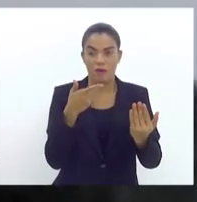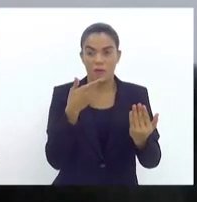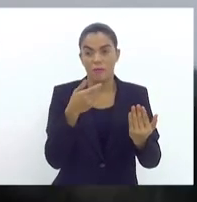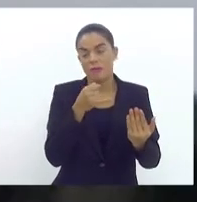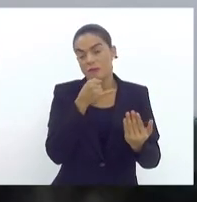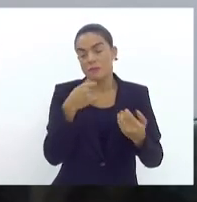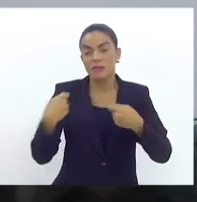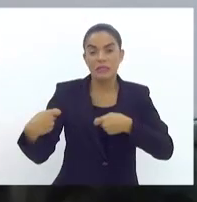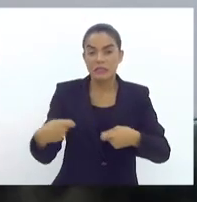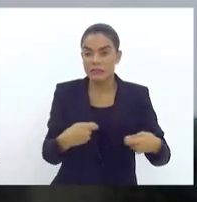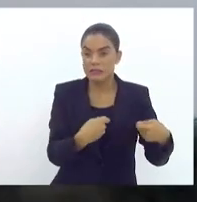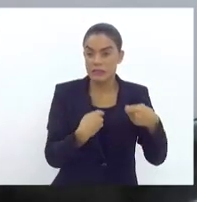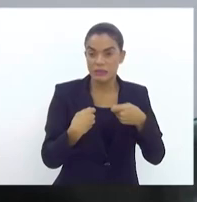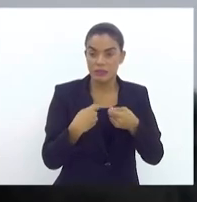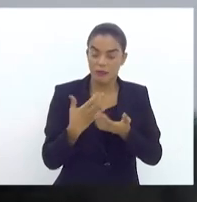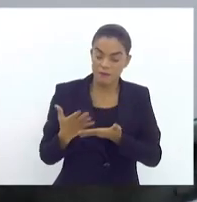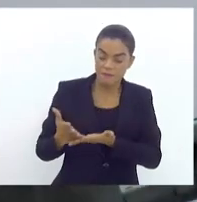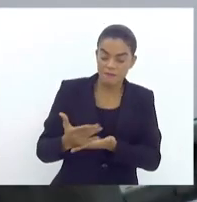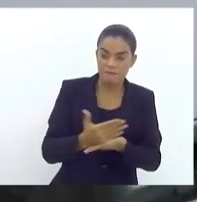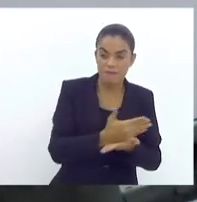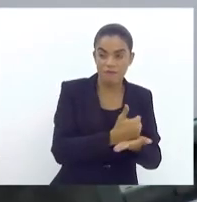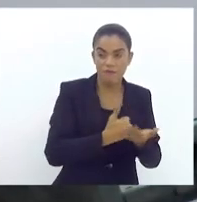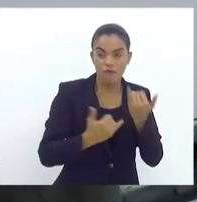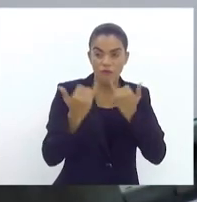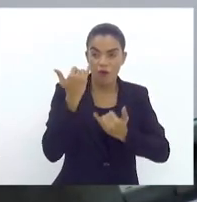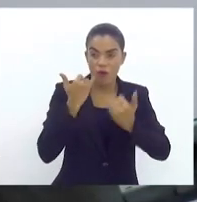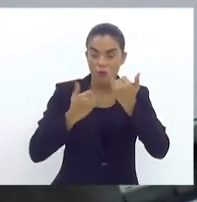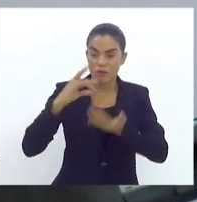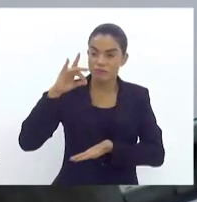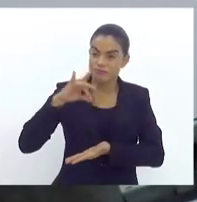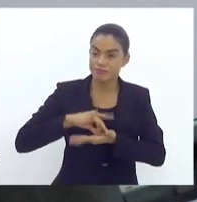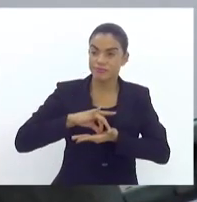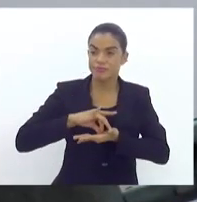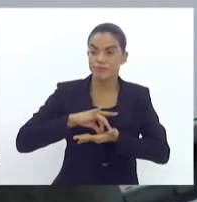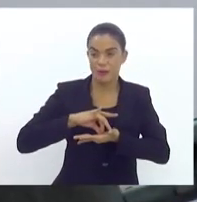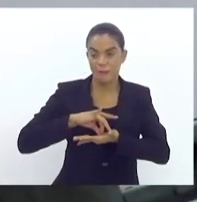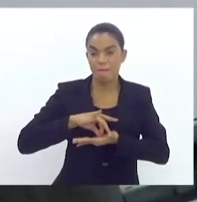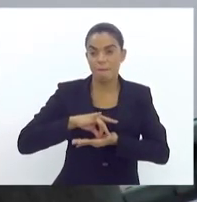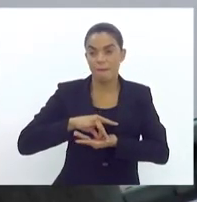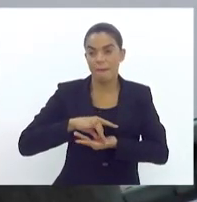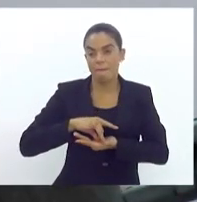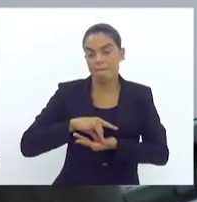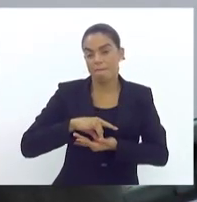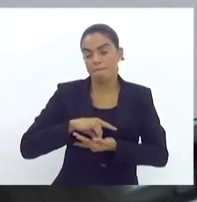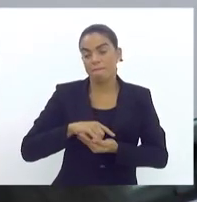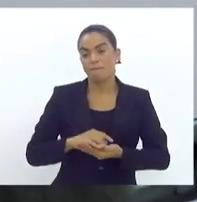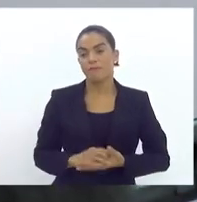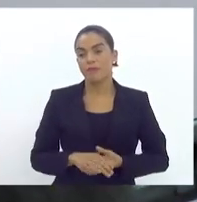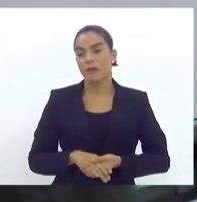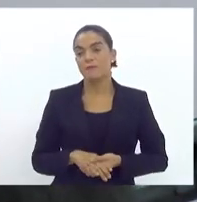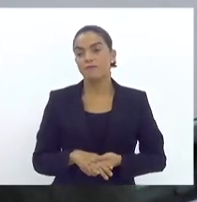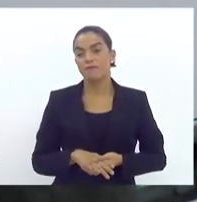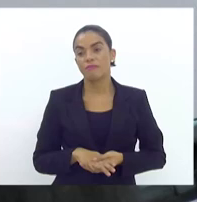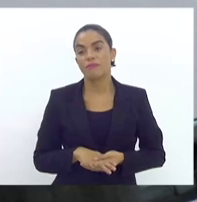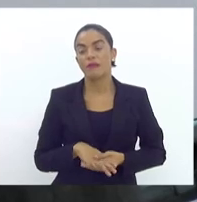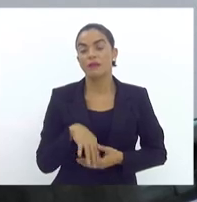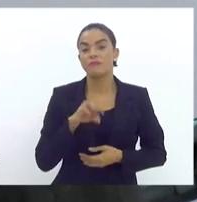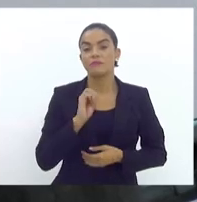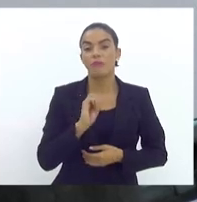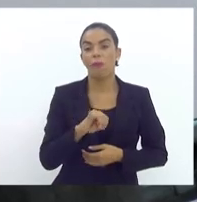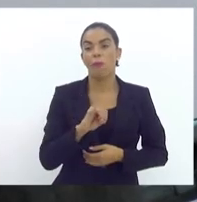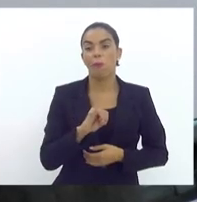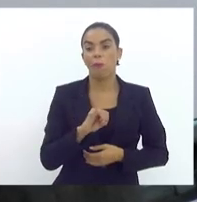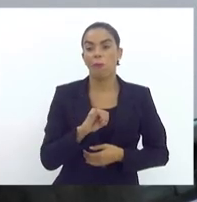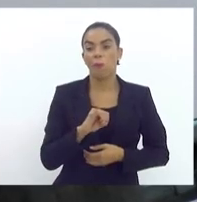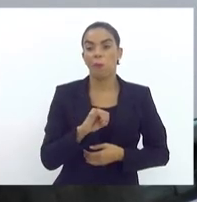da necessidade dos dados concretos a ausência dos dados concretos né É faz isso e se a gente